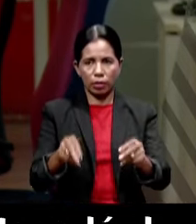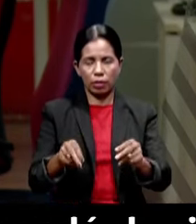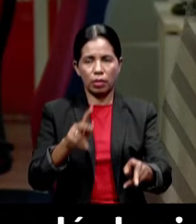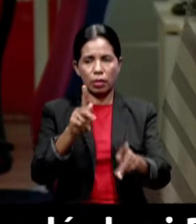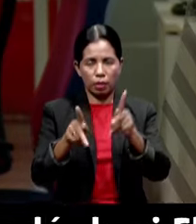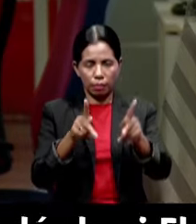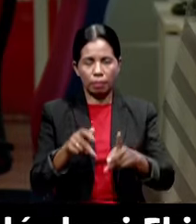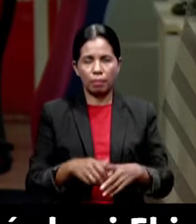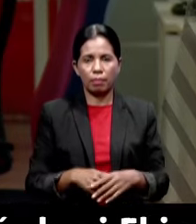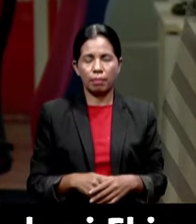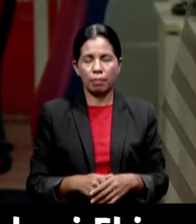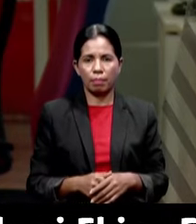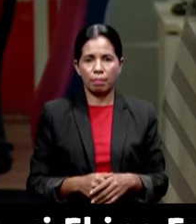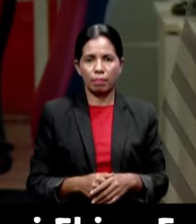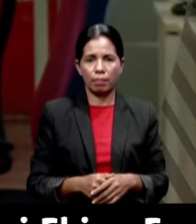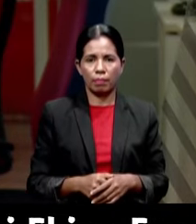povo.